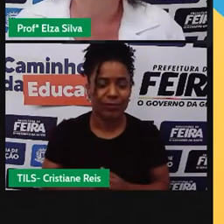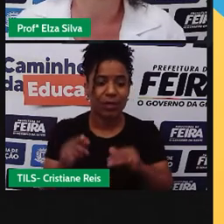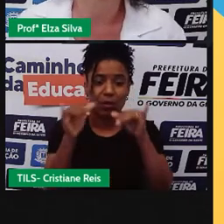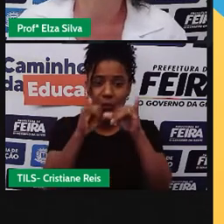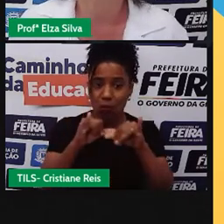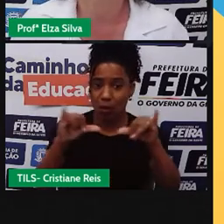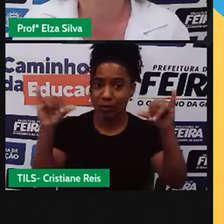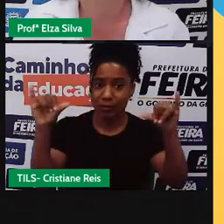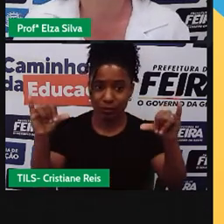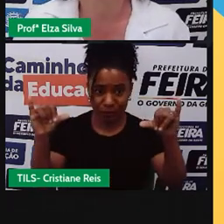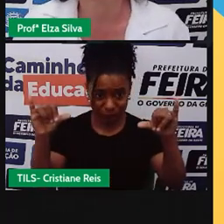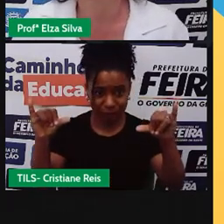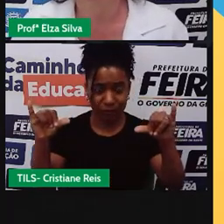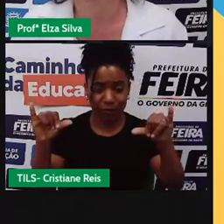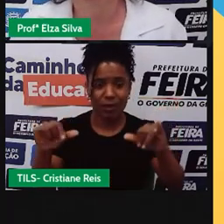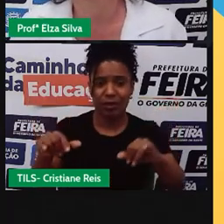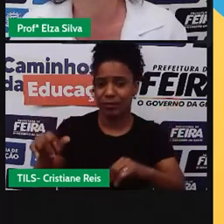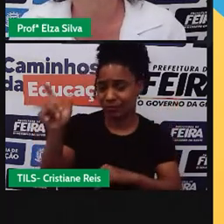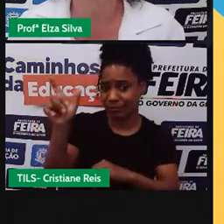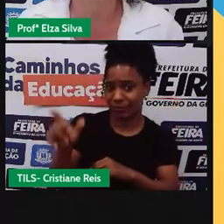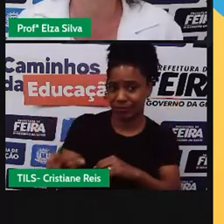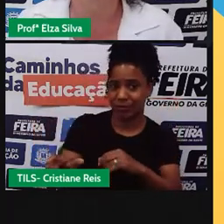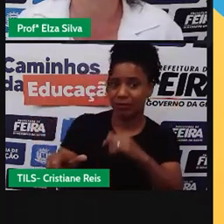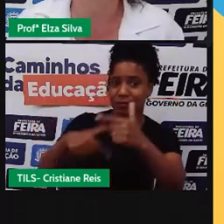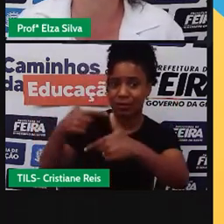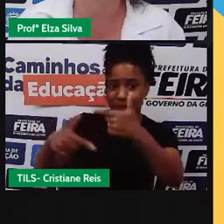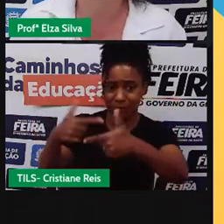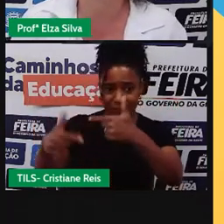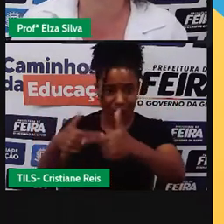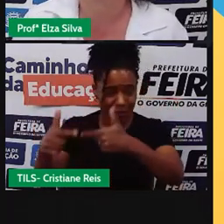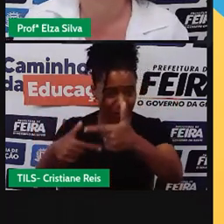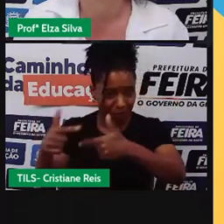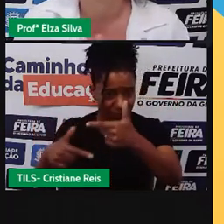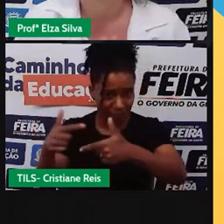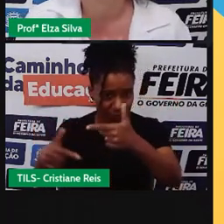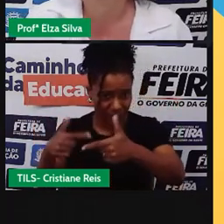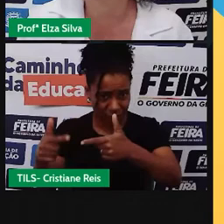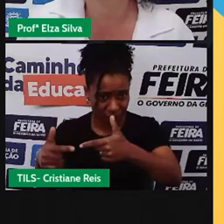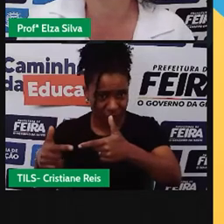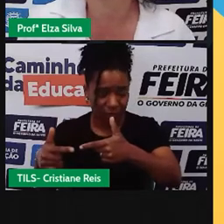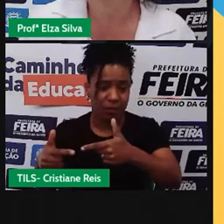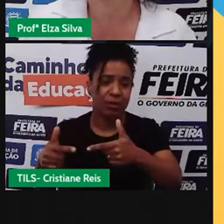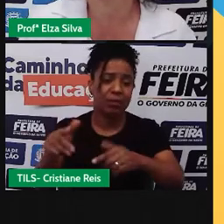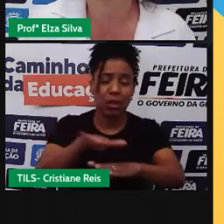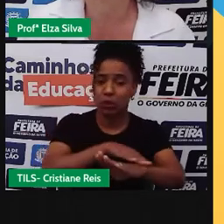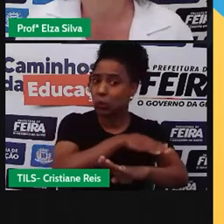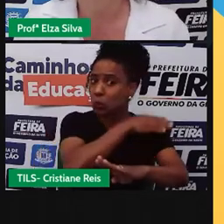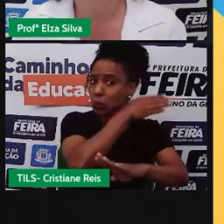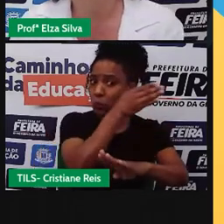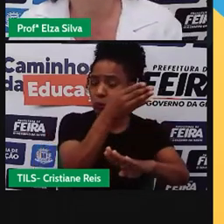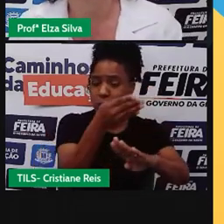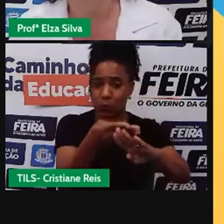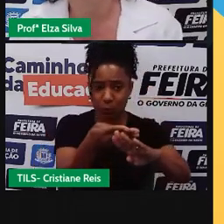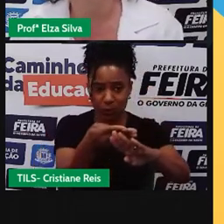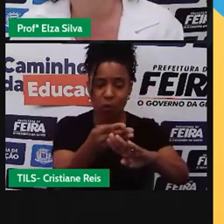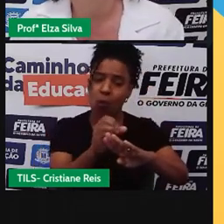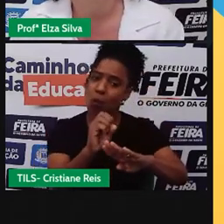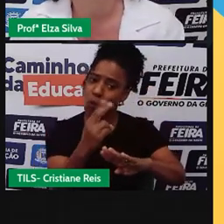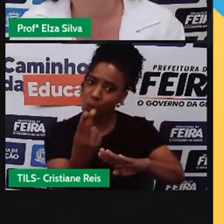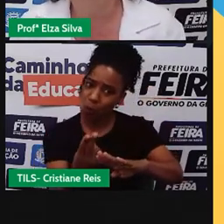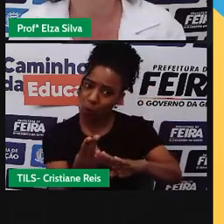anúncio diz que esse tipo de trabalho pode ser para a pessoa trabalhar período integral ou